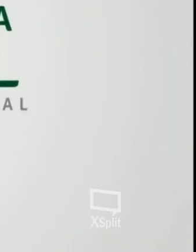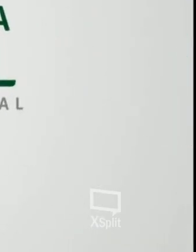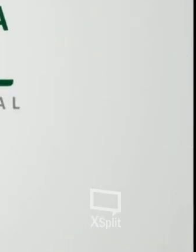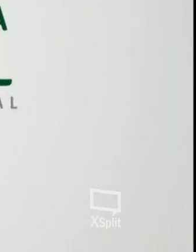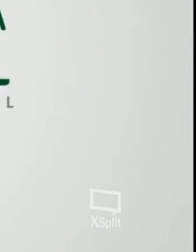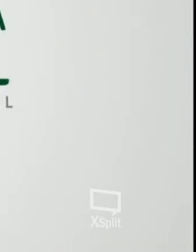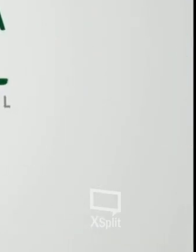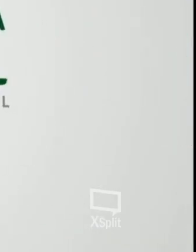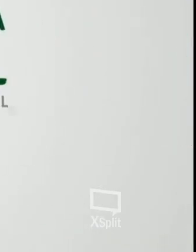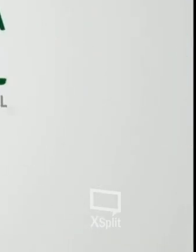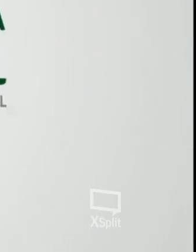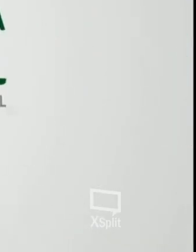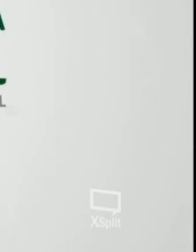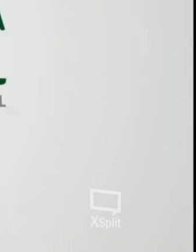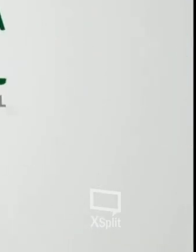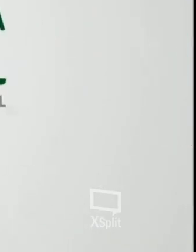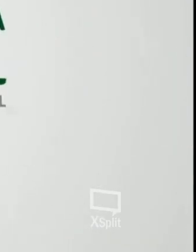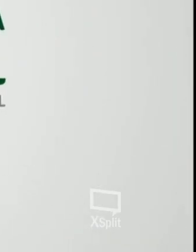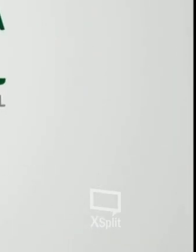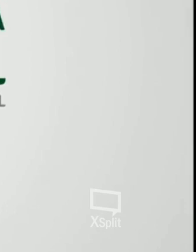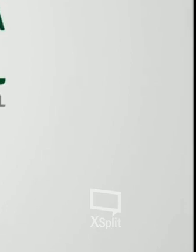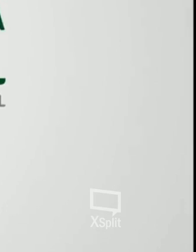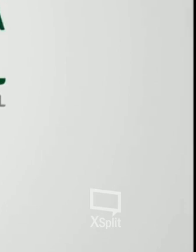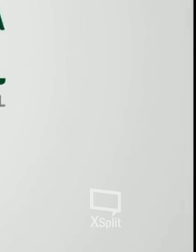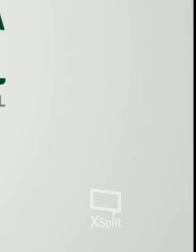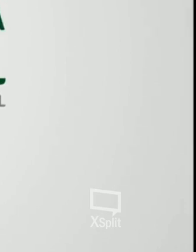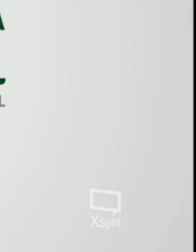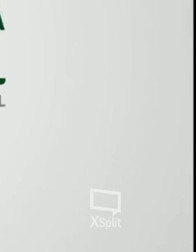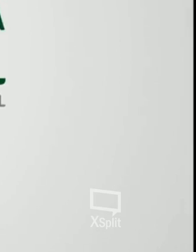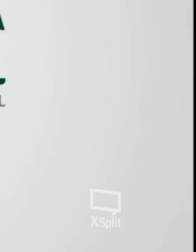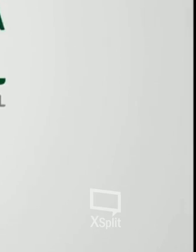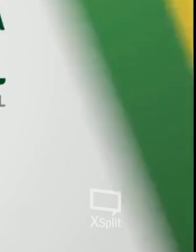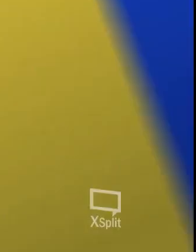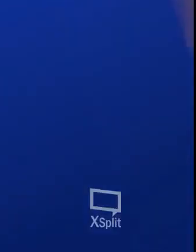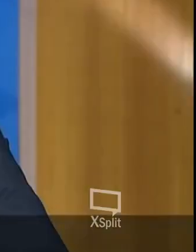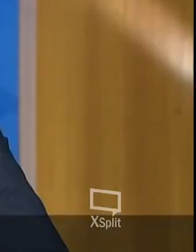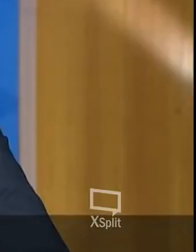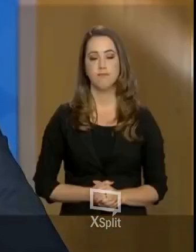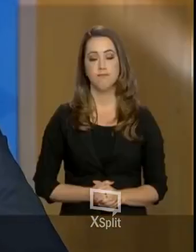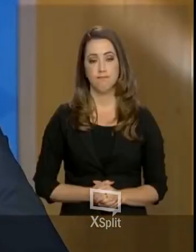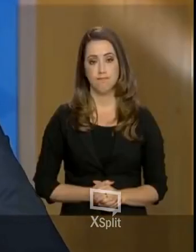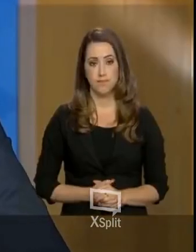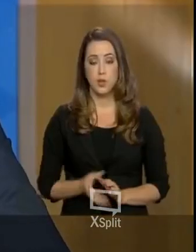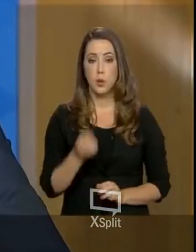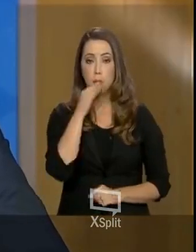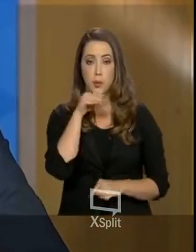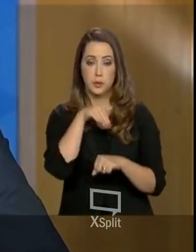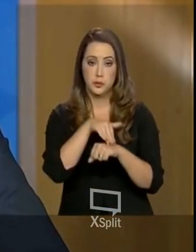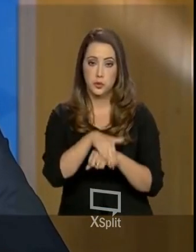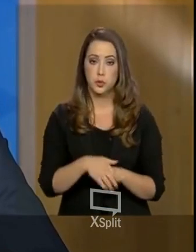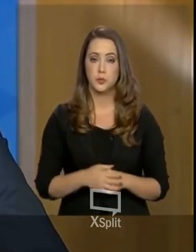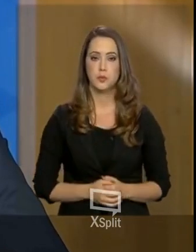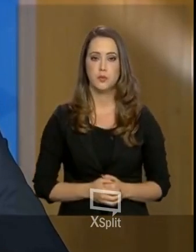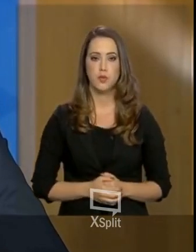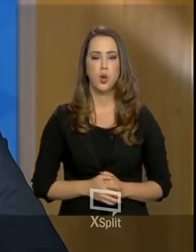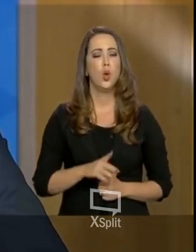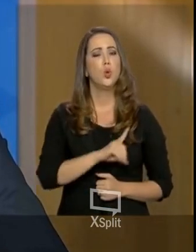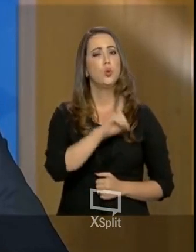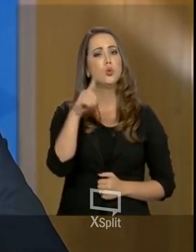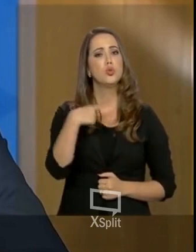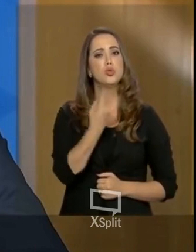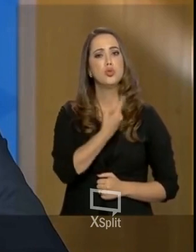para o pronunciamento do presidente da República, Jair Bolsonaro. Boa noite. Desde